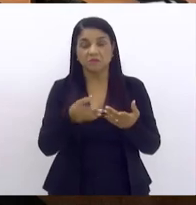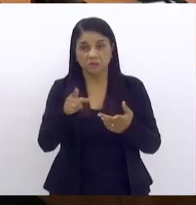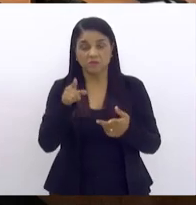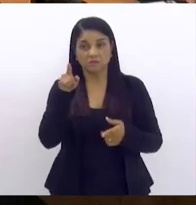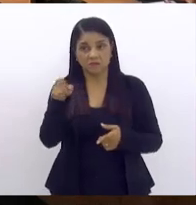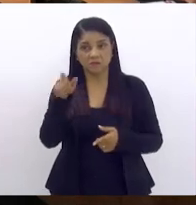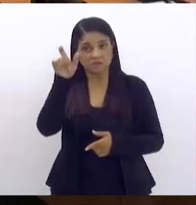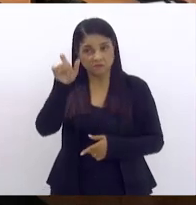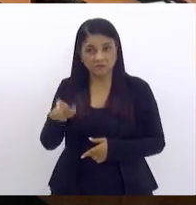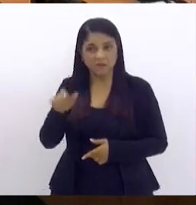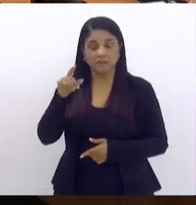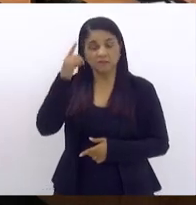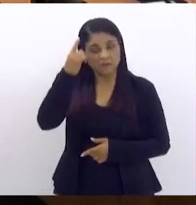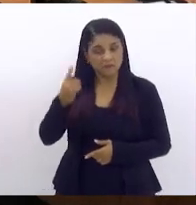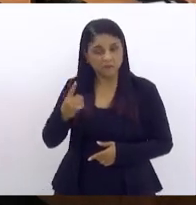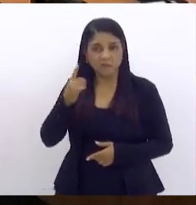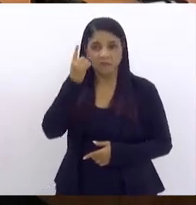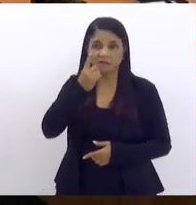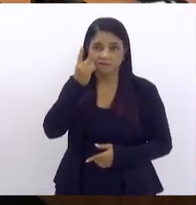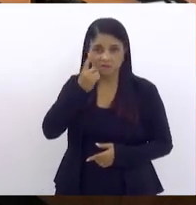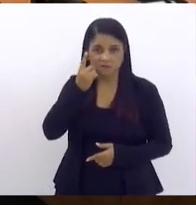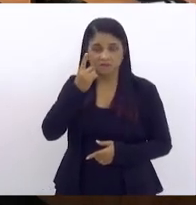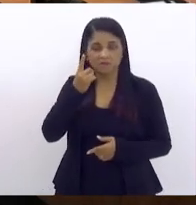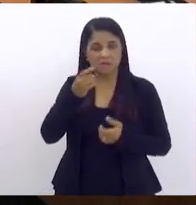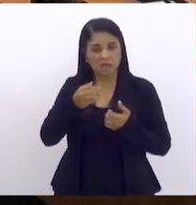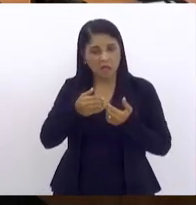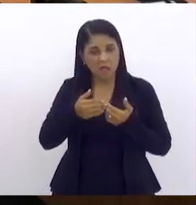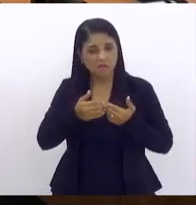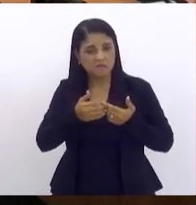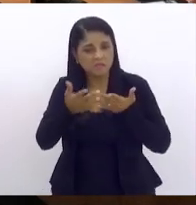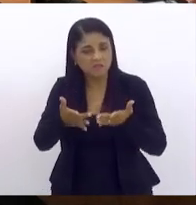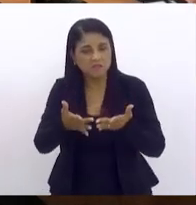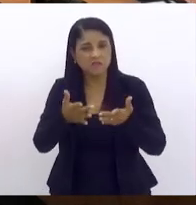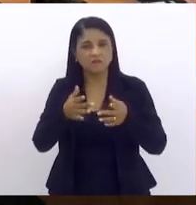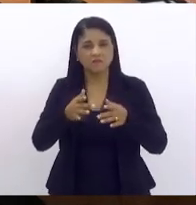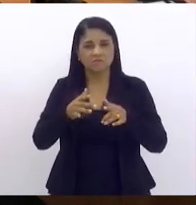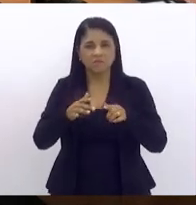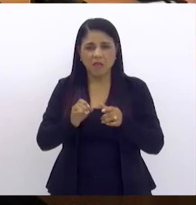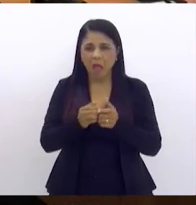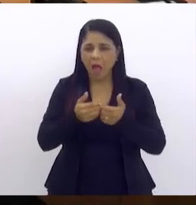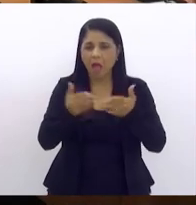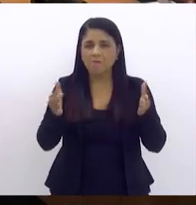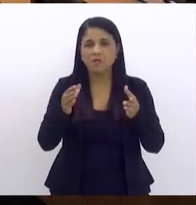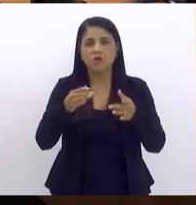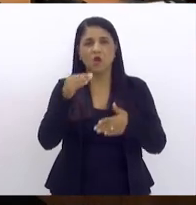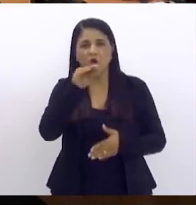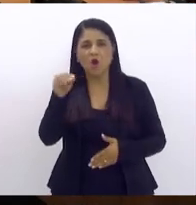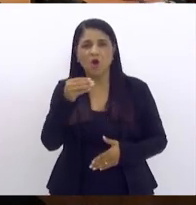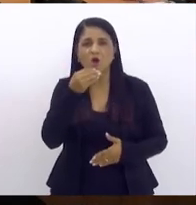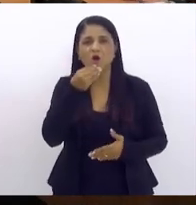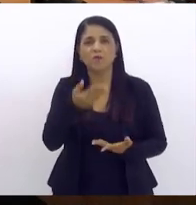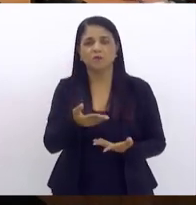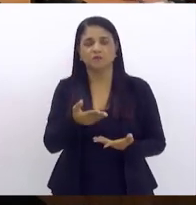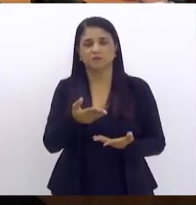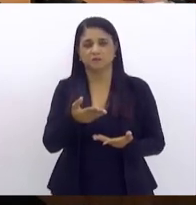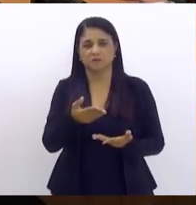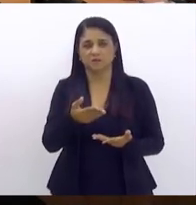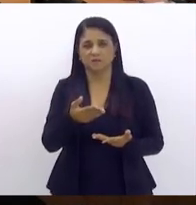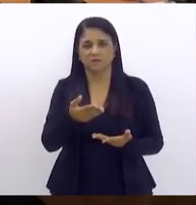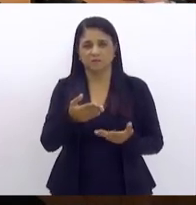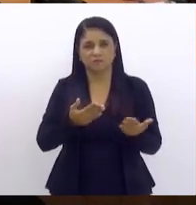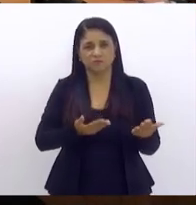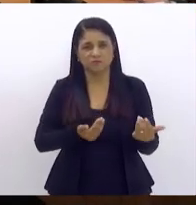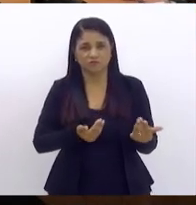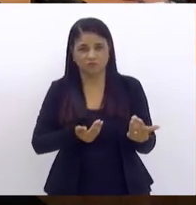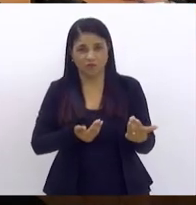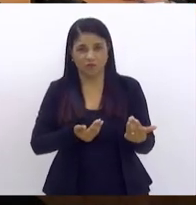sua vida a isso, é abrir portas e janelas para a nossa juventude mostrar o seu valor, deputada Dani. Juventude não é